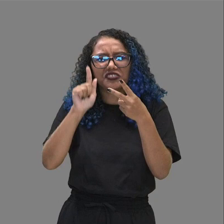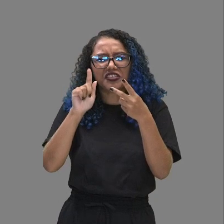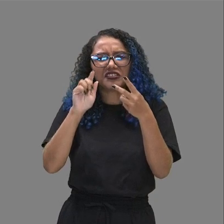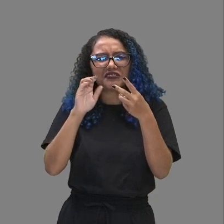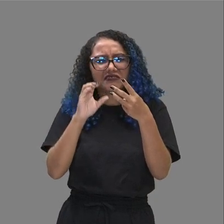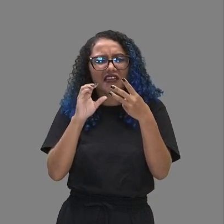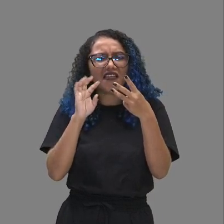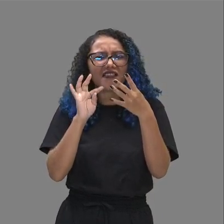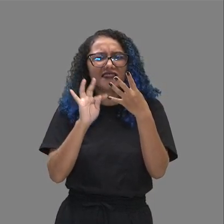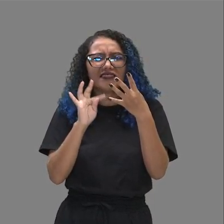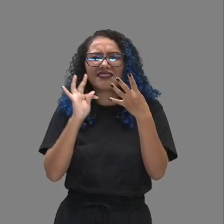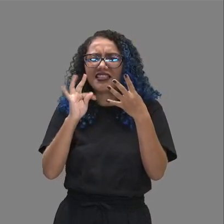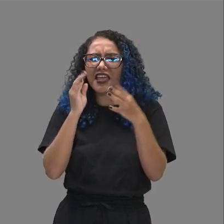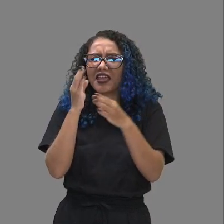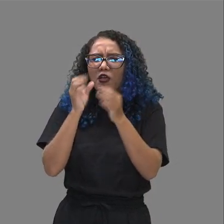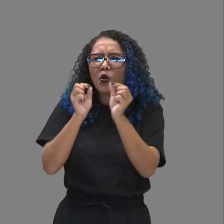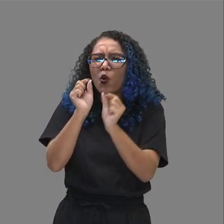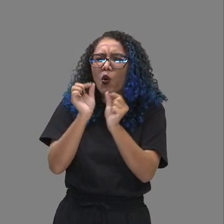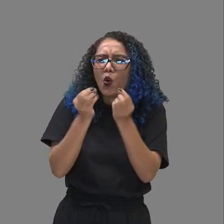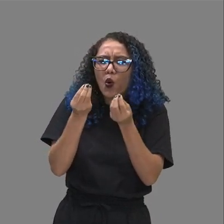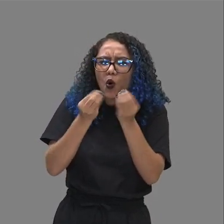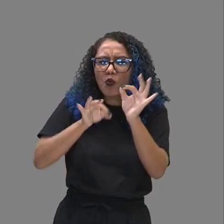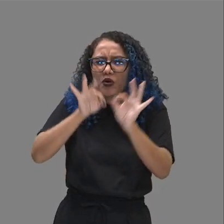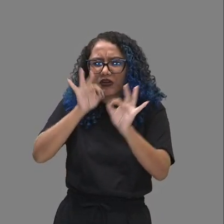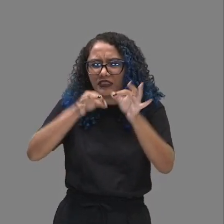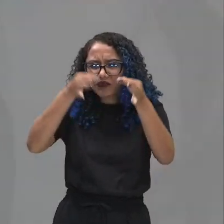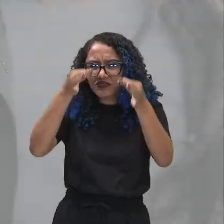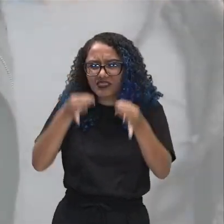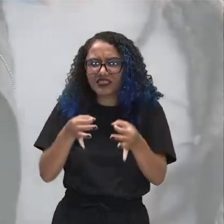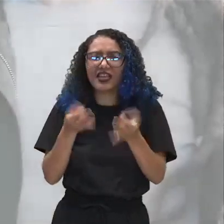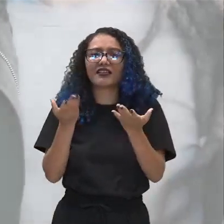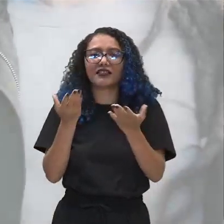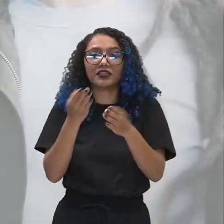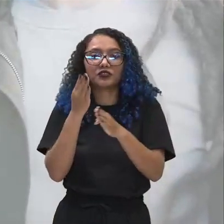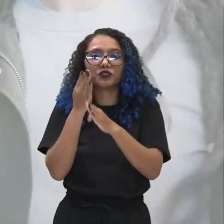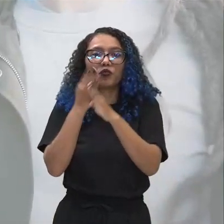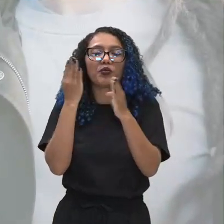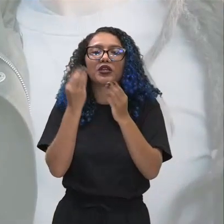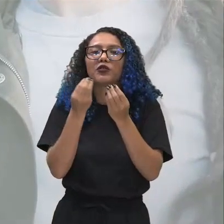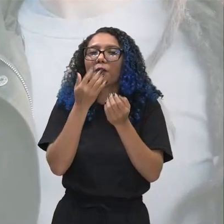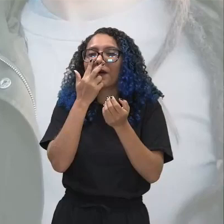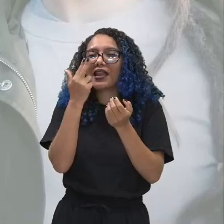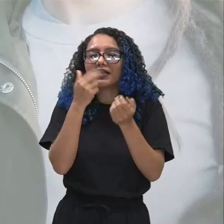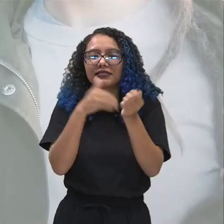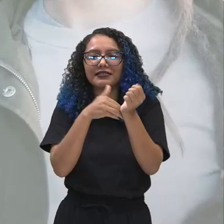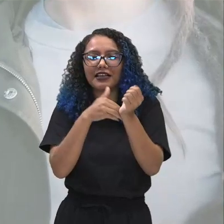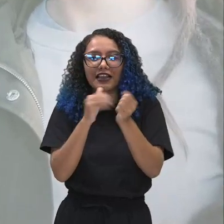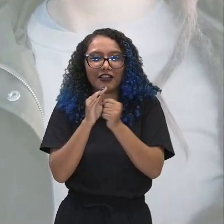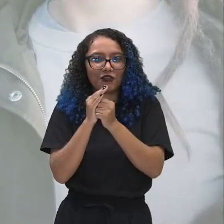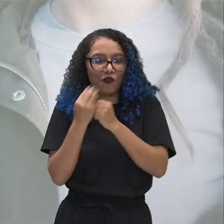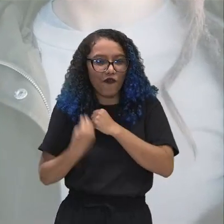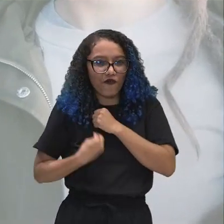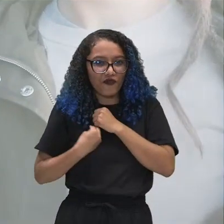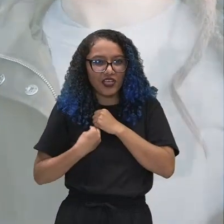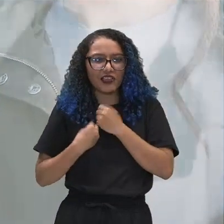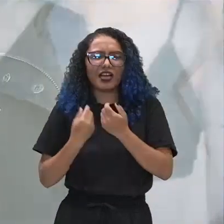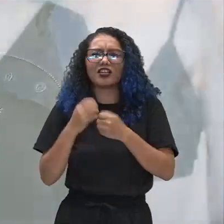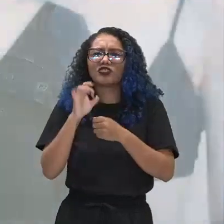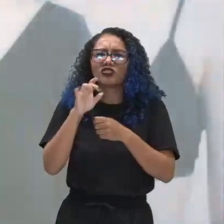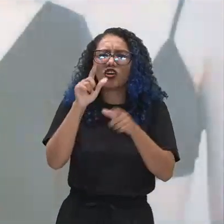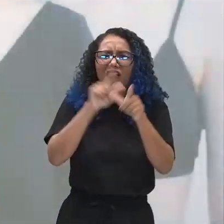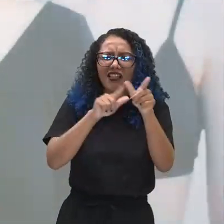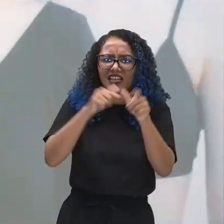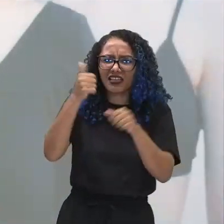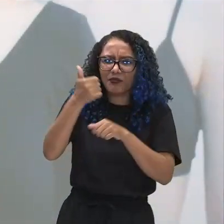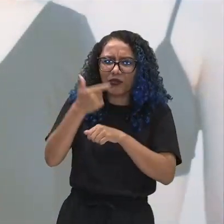timina, revelando os segredos da vida. Essa sequência não é apenas uma série de letras, mas o mapa